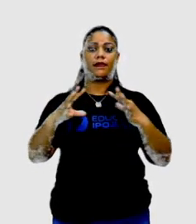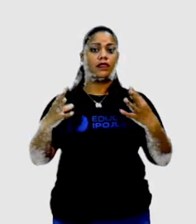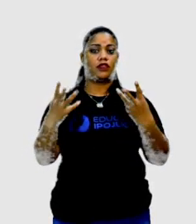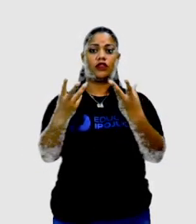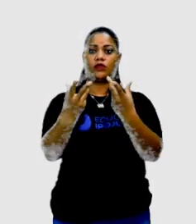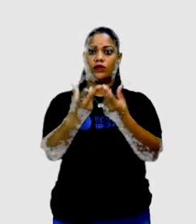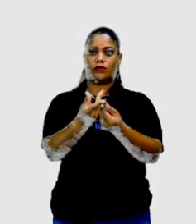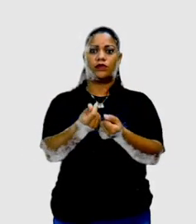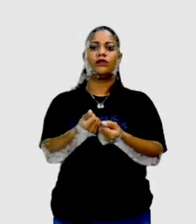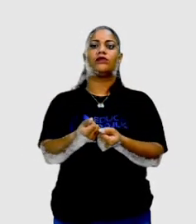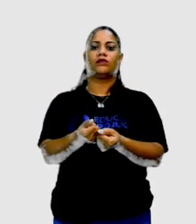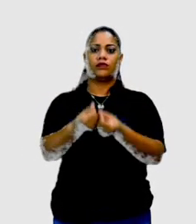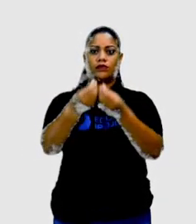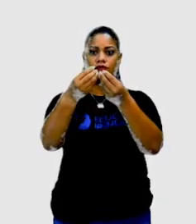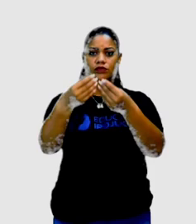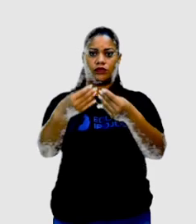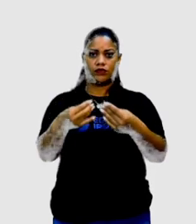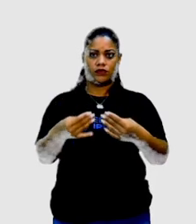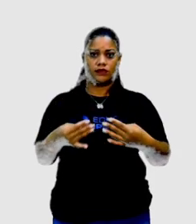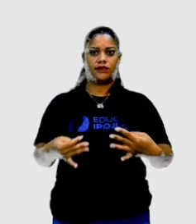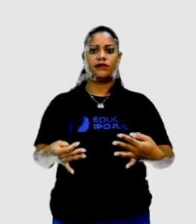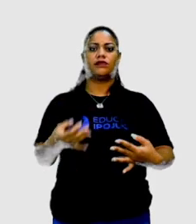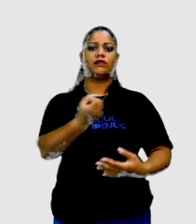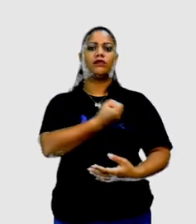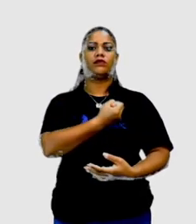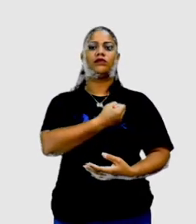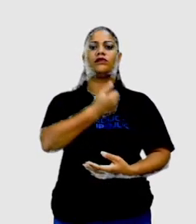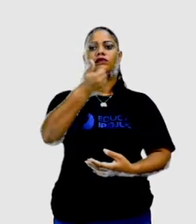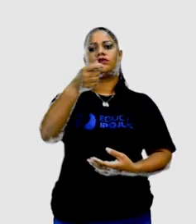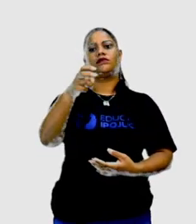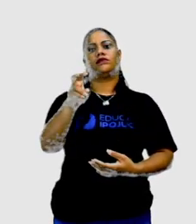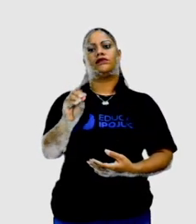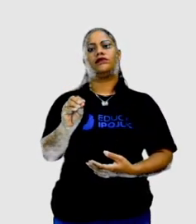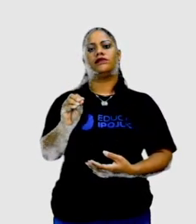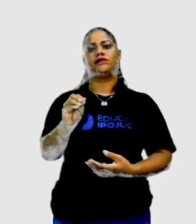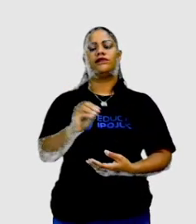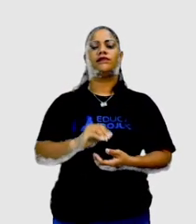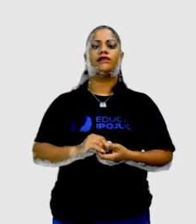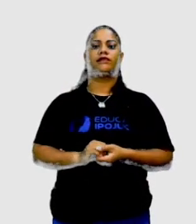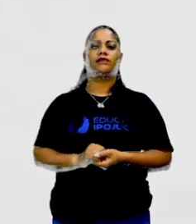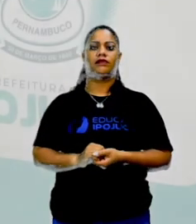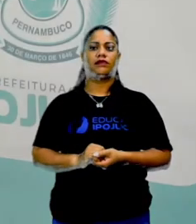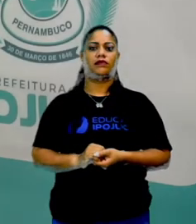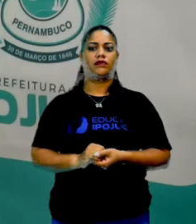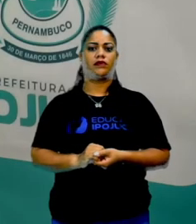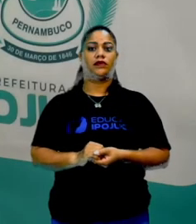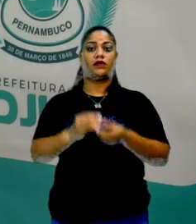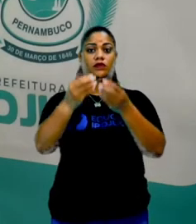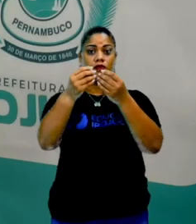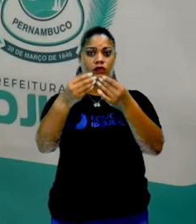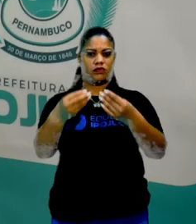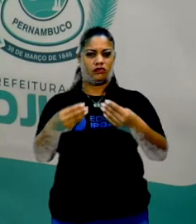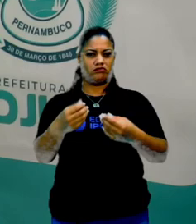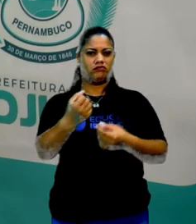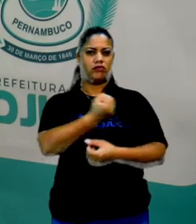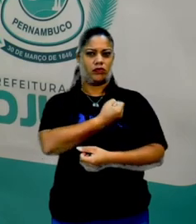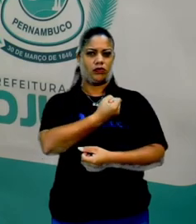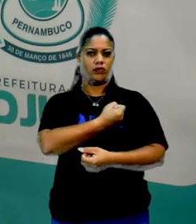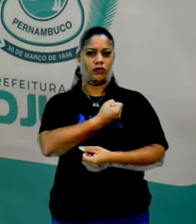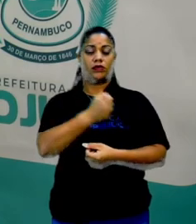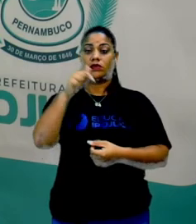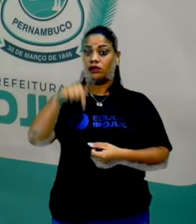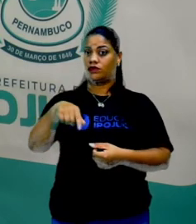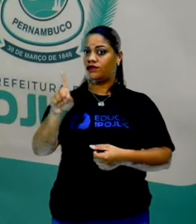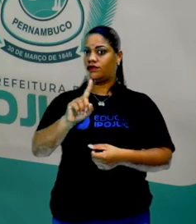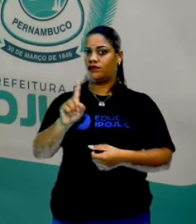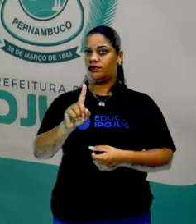as formas de decompor o número 150. Só que esse assunto, decomposição de números, não é